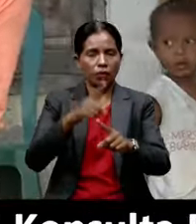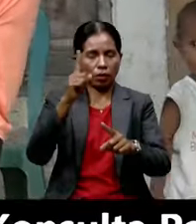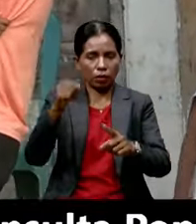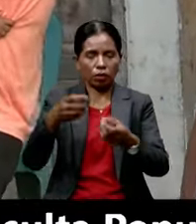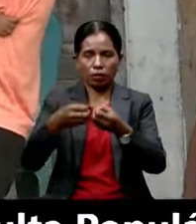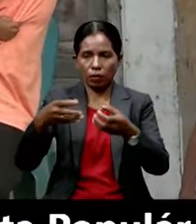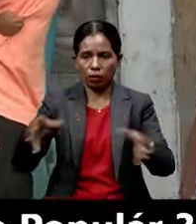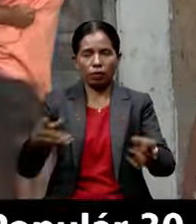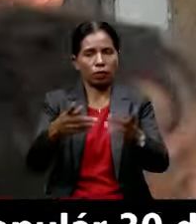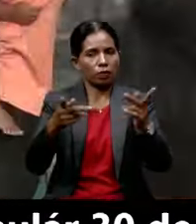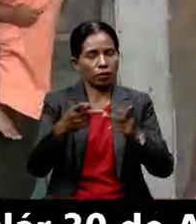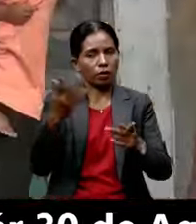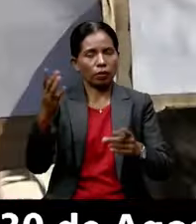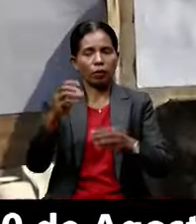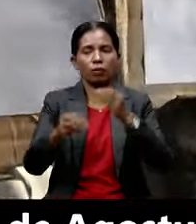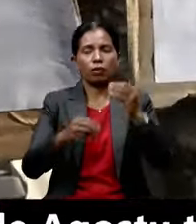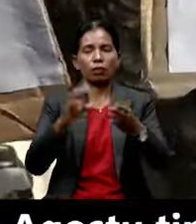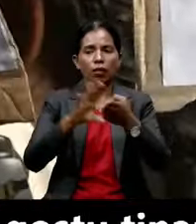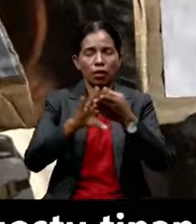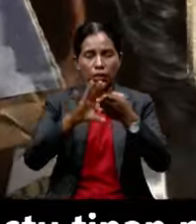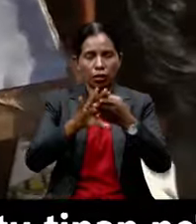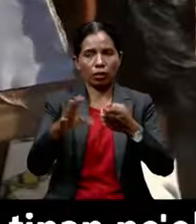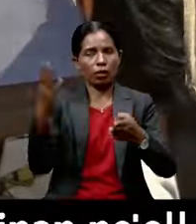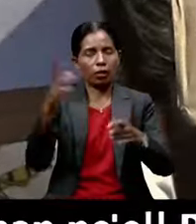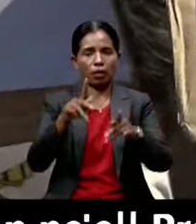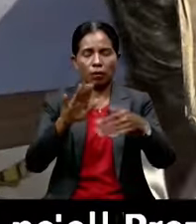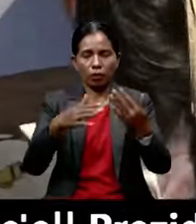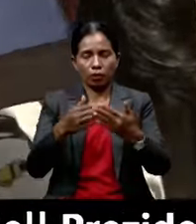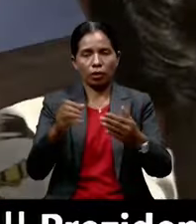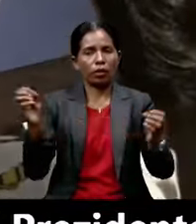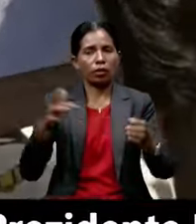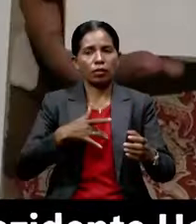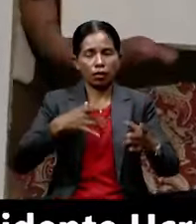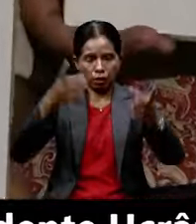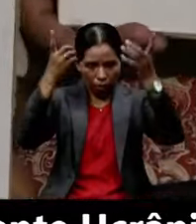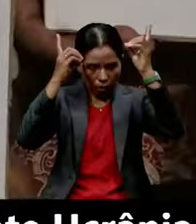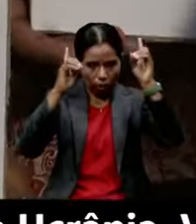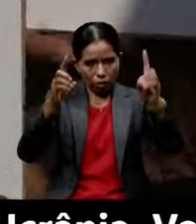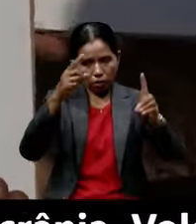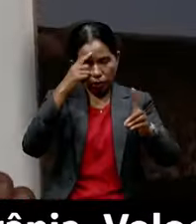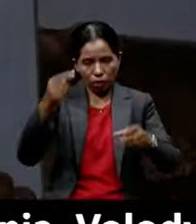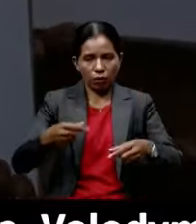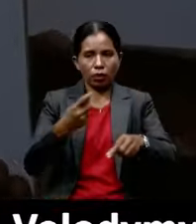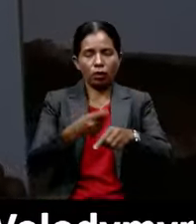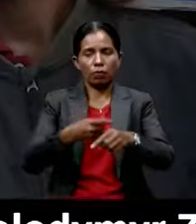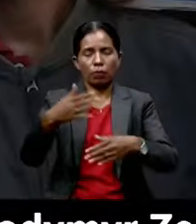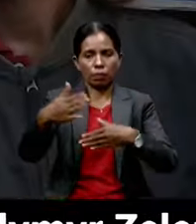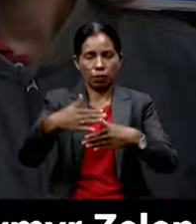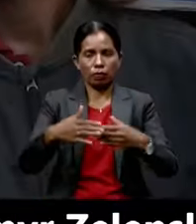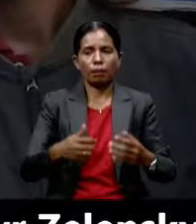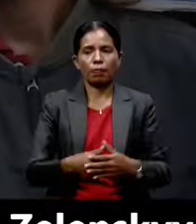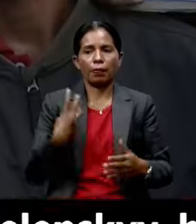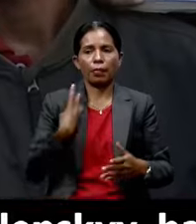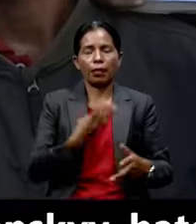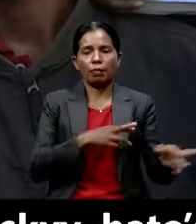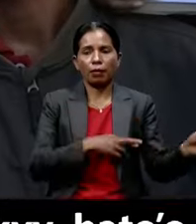belhamamuk fatin refere. Relaciona ho carta notificação ne, comunidade sira lamenta ho decisão ne, tamba fo tempo limitado tebes. Ami